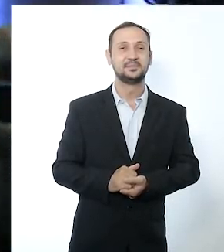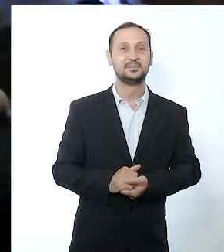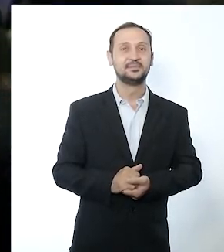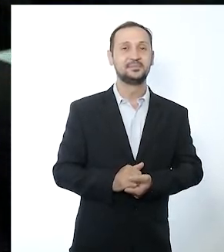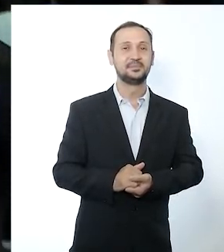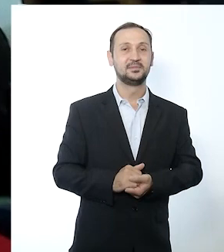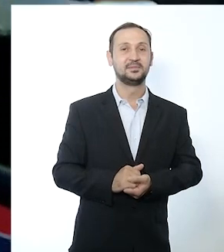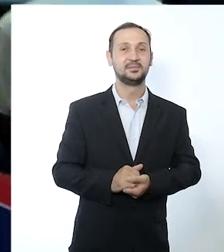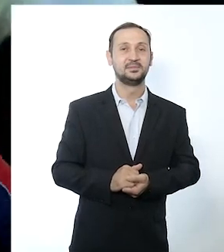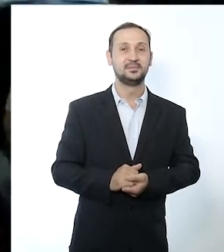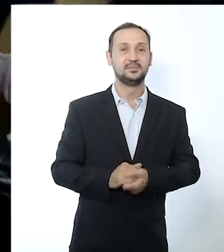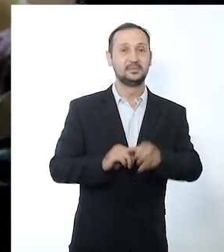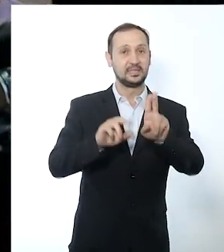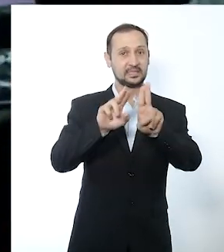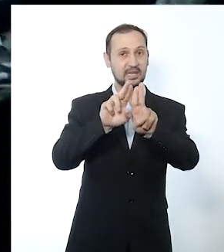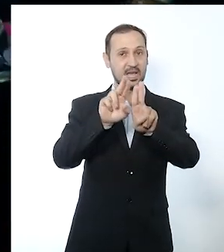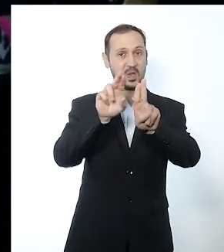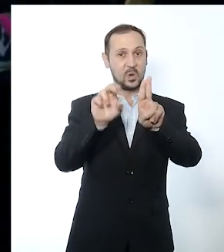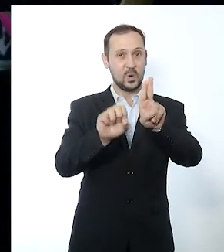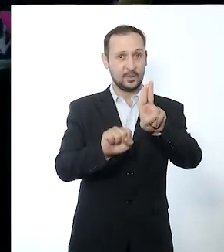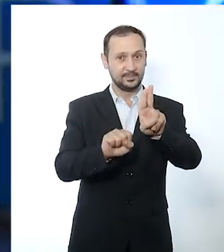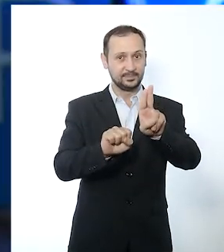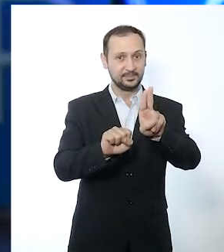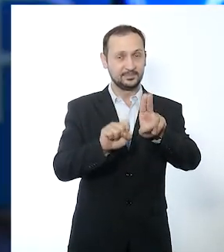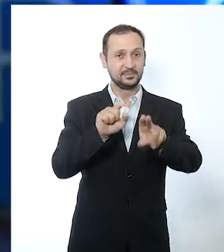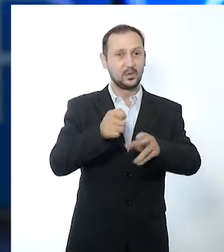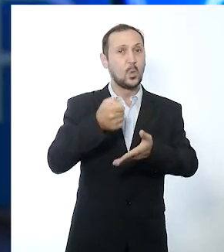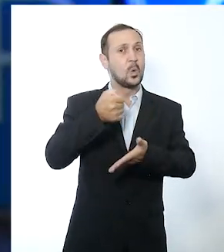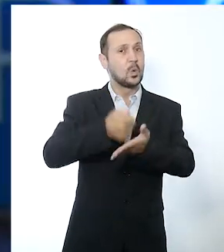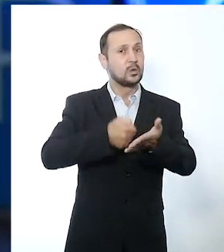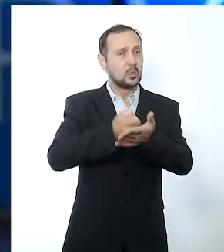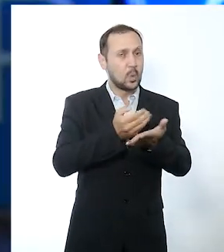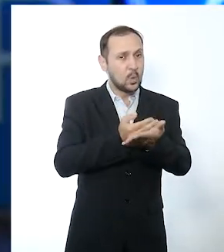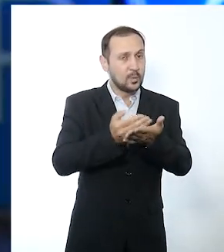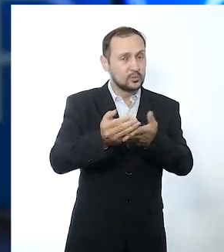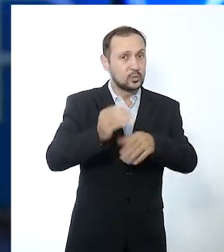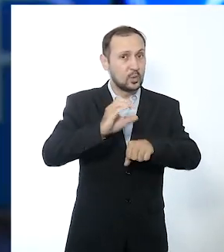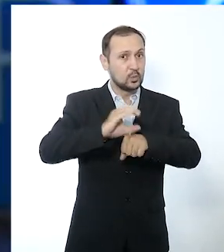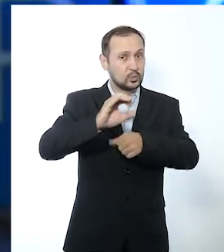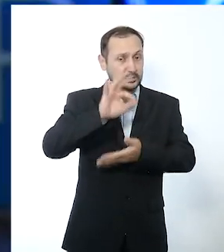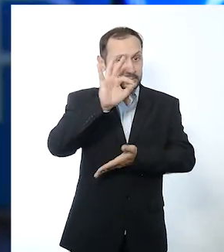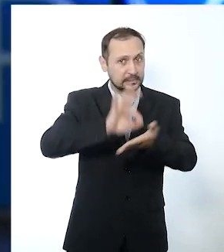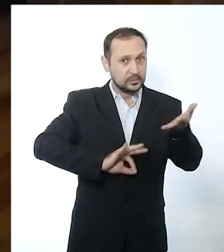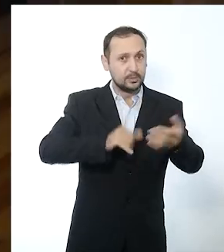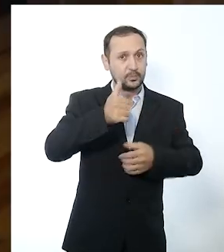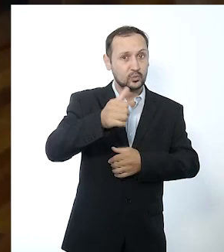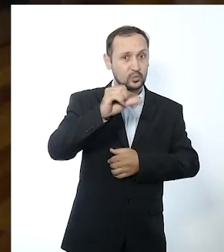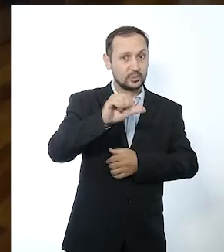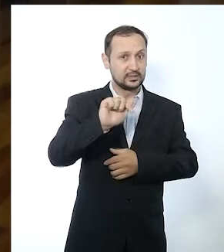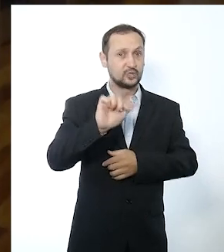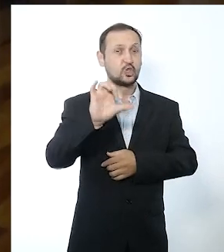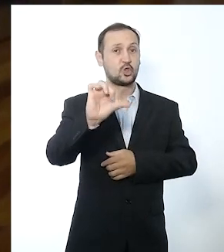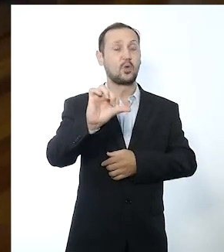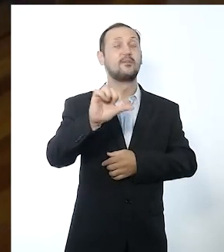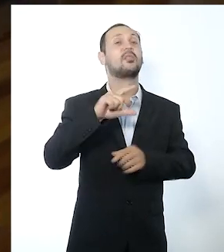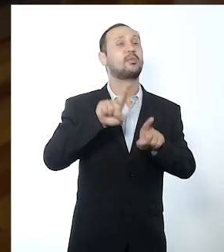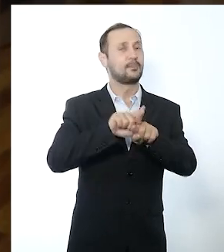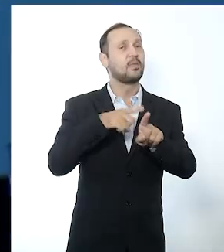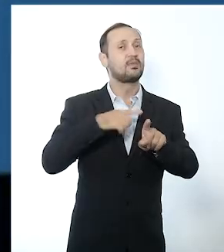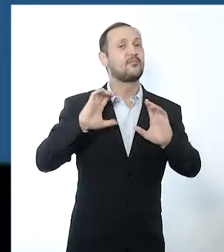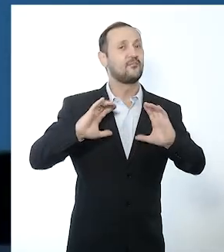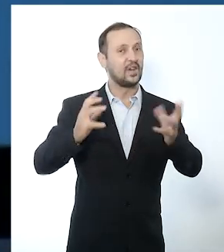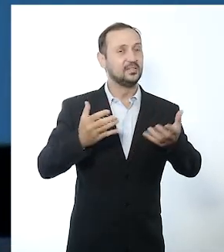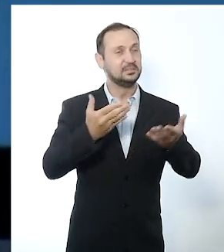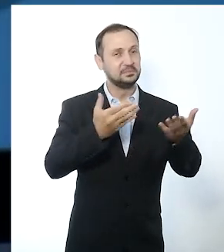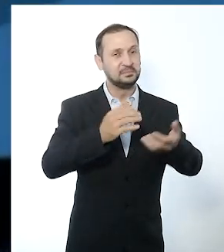E a Universidade Estadual de Mato Grosso do Sul, garantida desde a Constituição de 79, também teve sua festa.